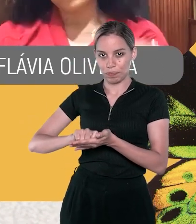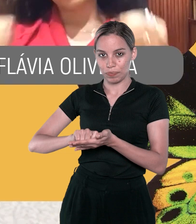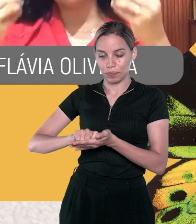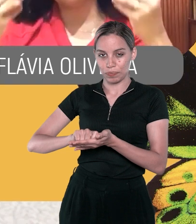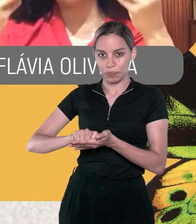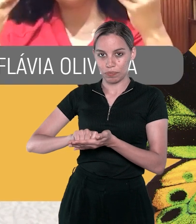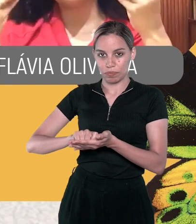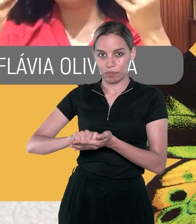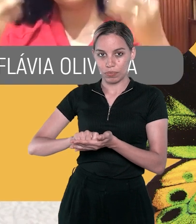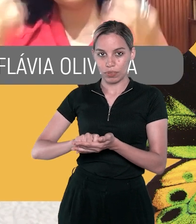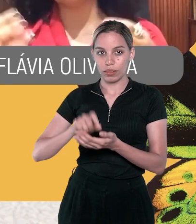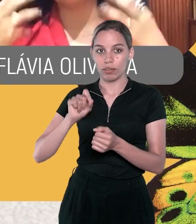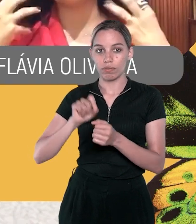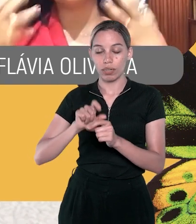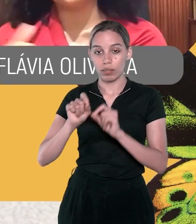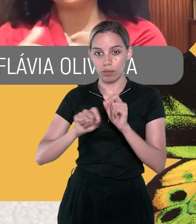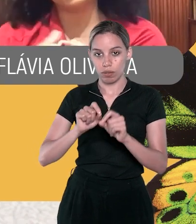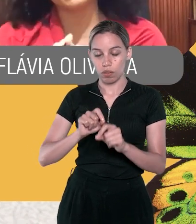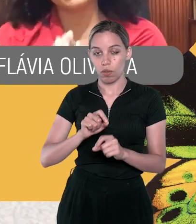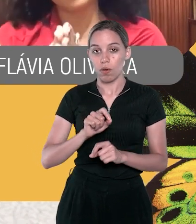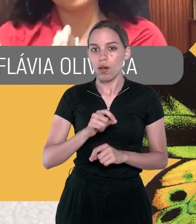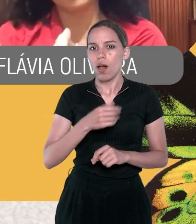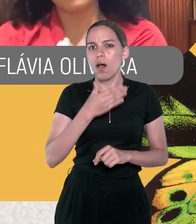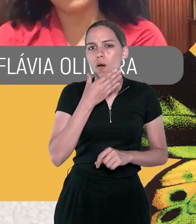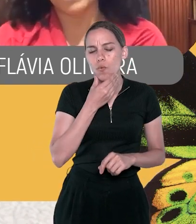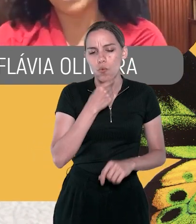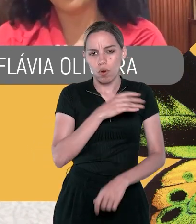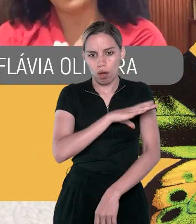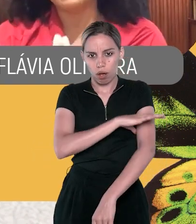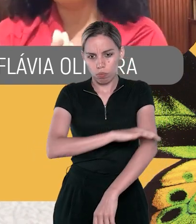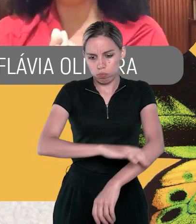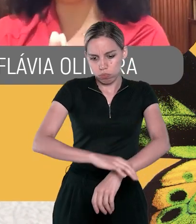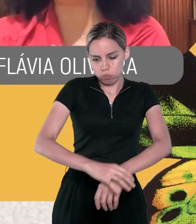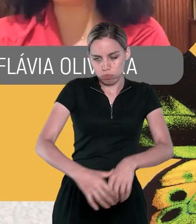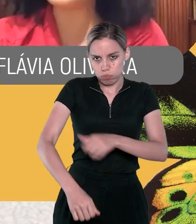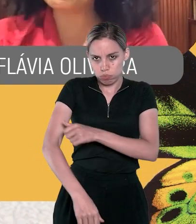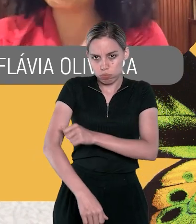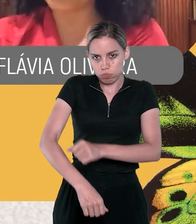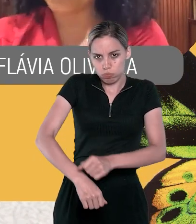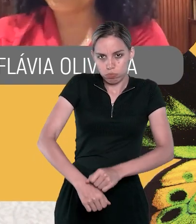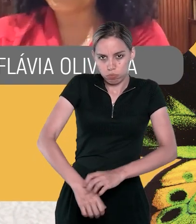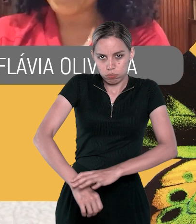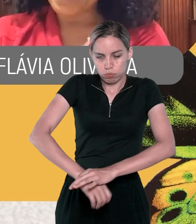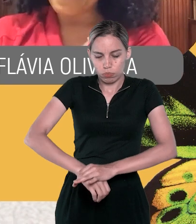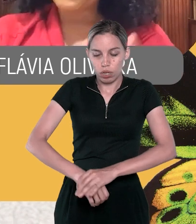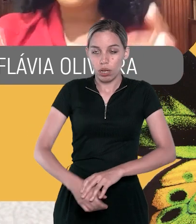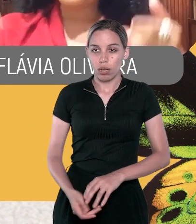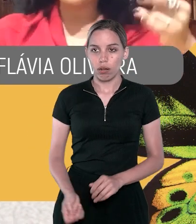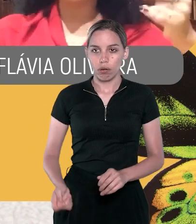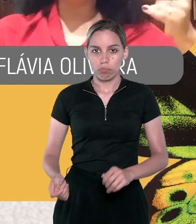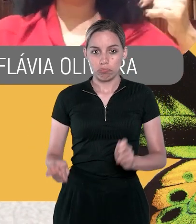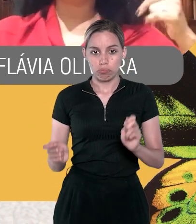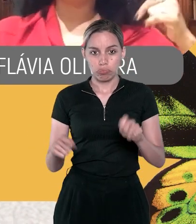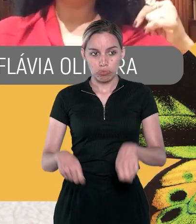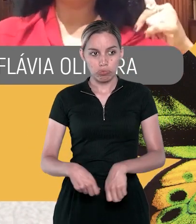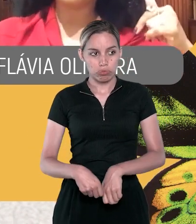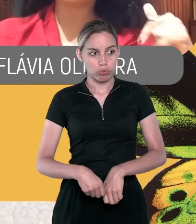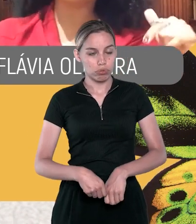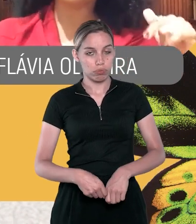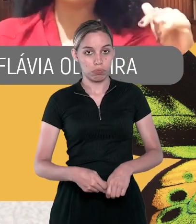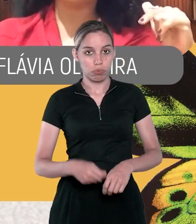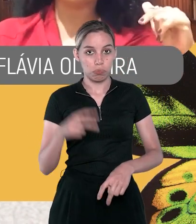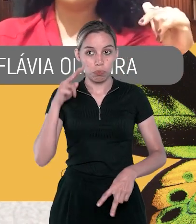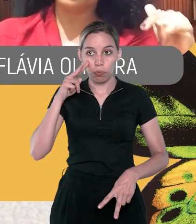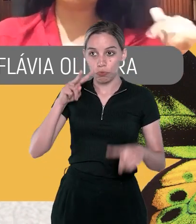torna o menino do casaco camuflado visível, mas